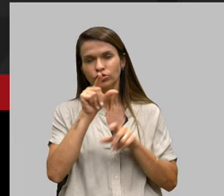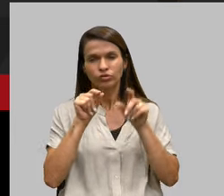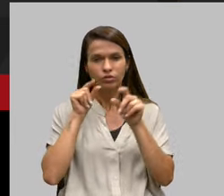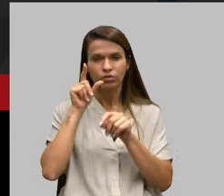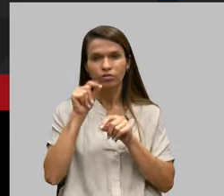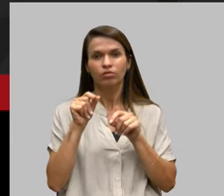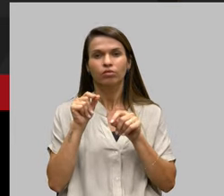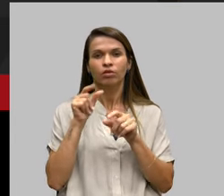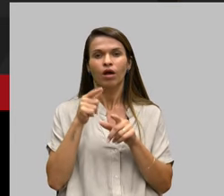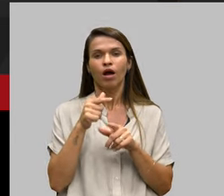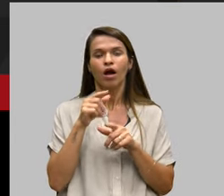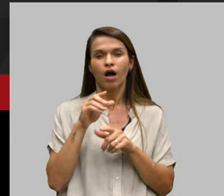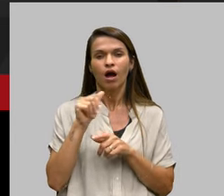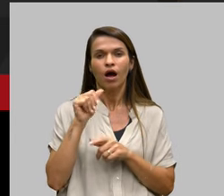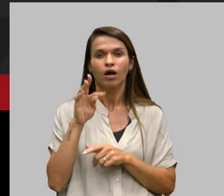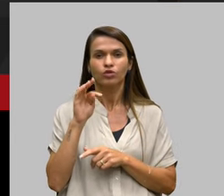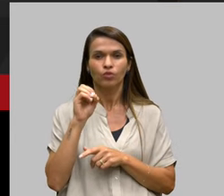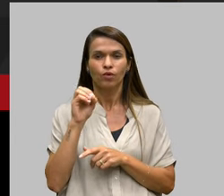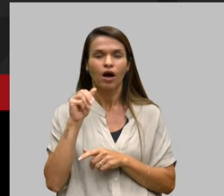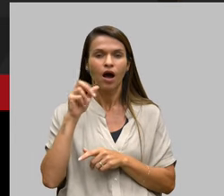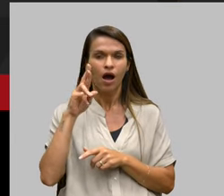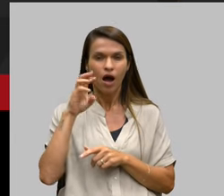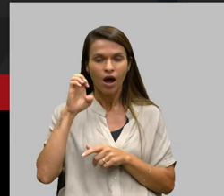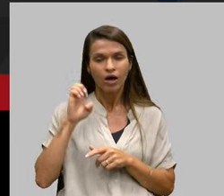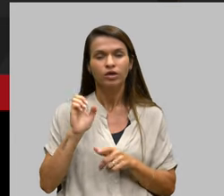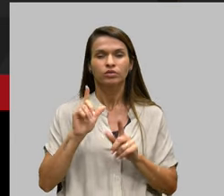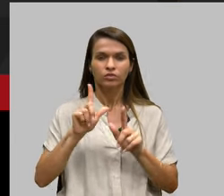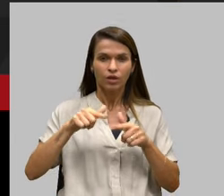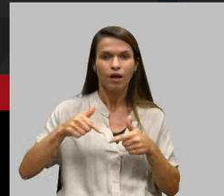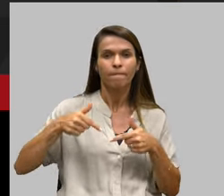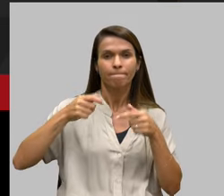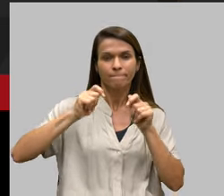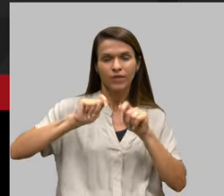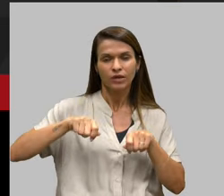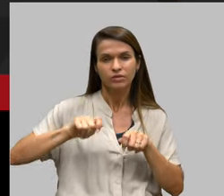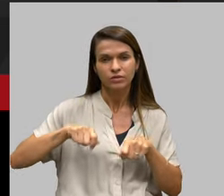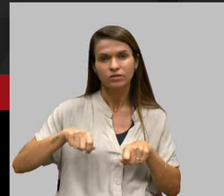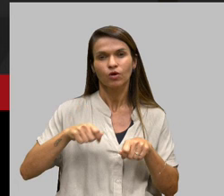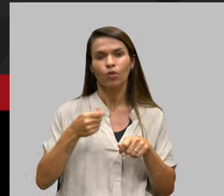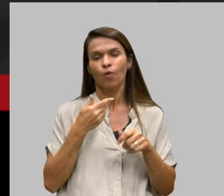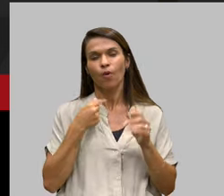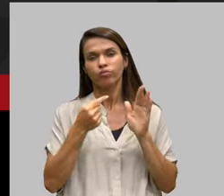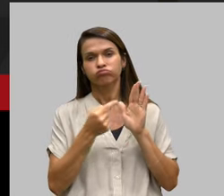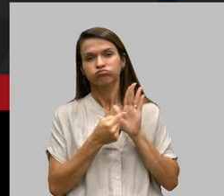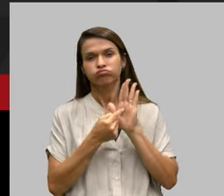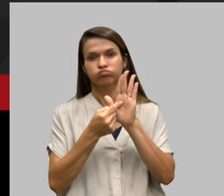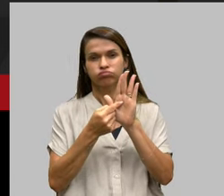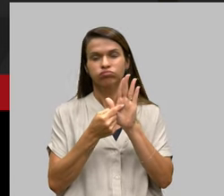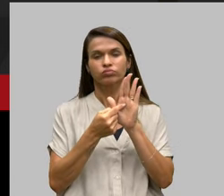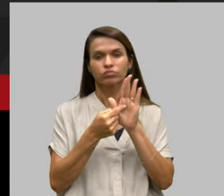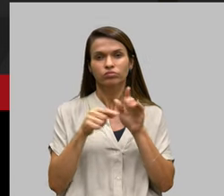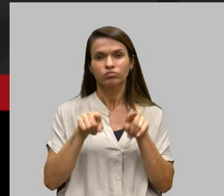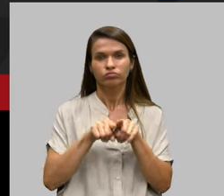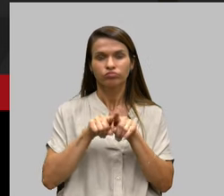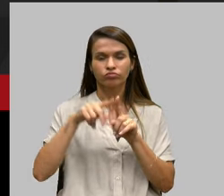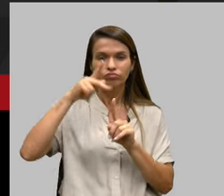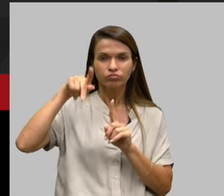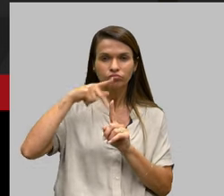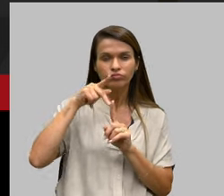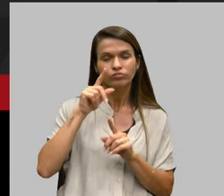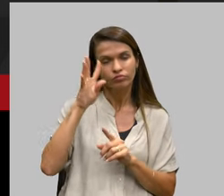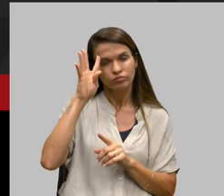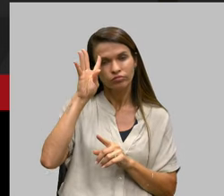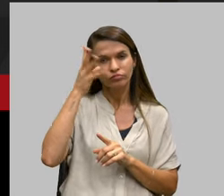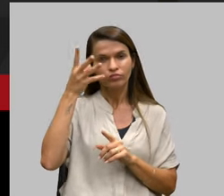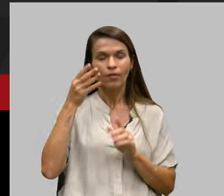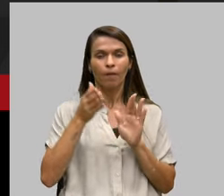atar capacitação que que nós temos de o nosso indicador de situação previdenciária nós temos uma solução de prova